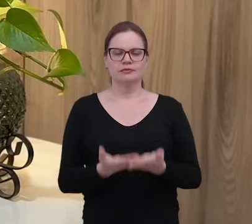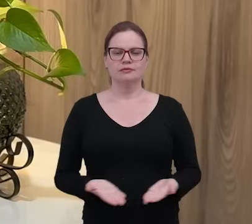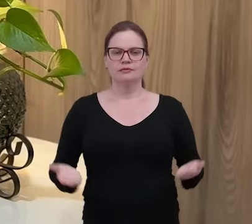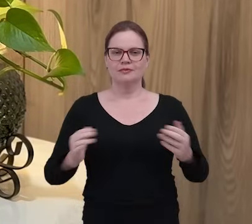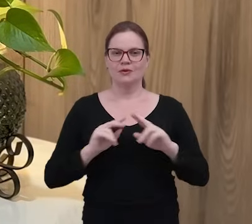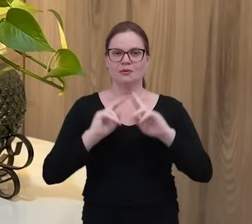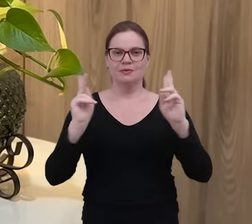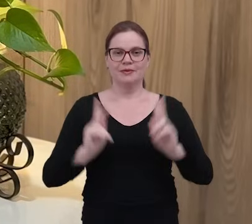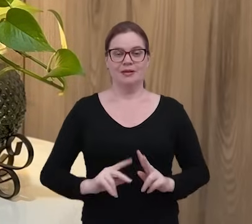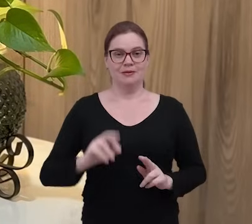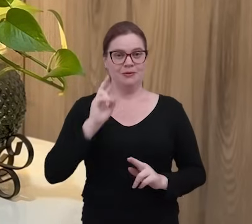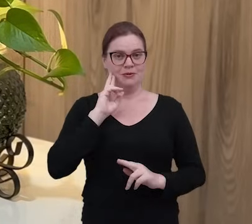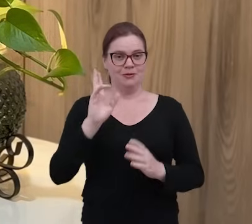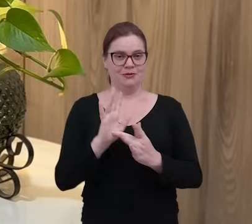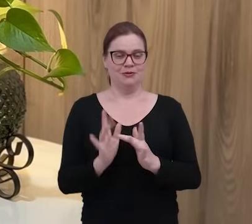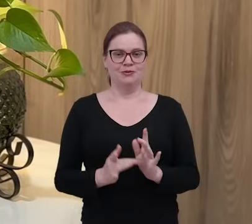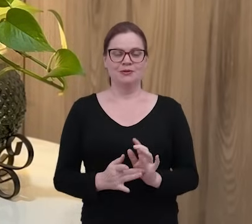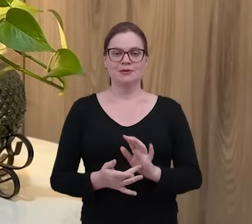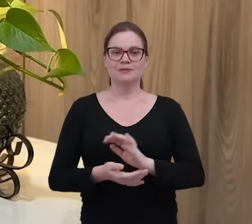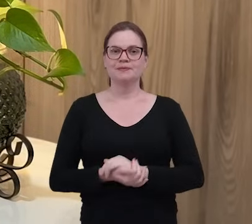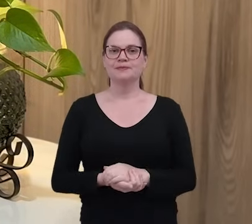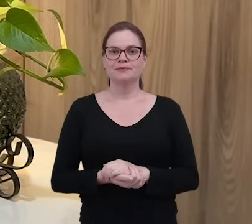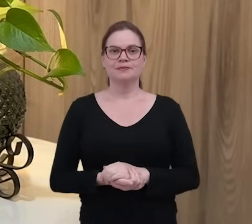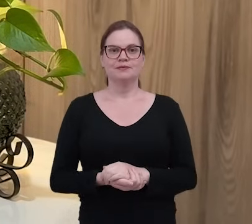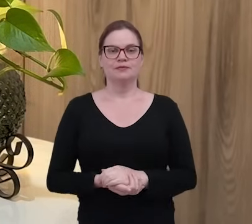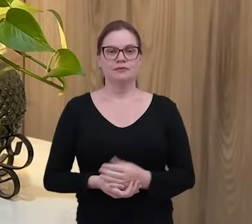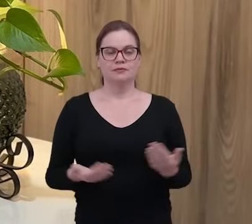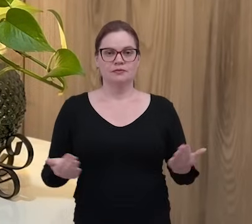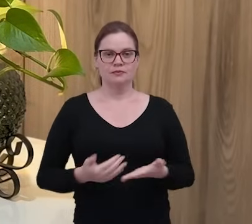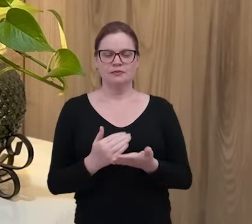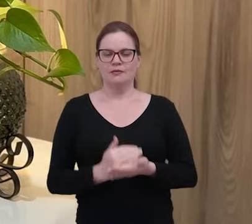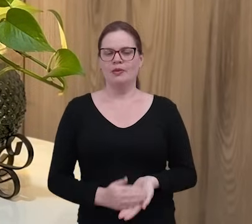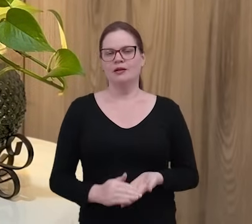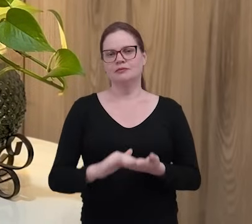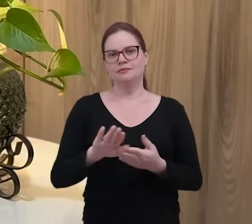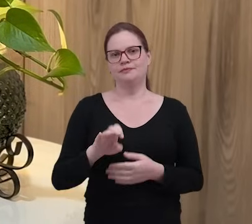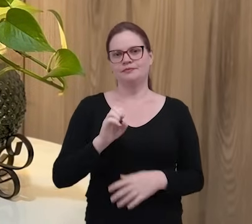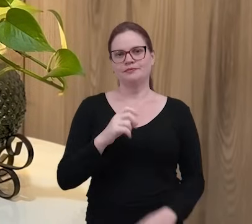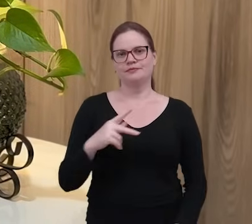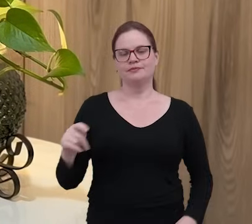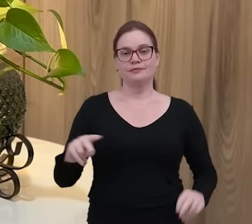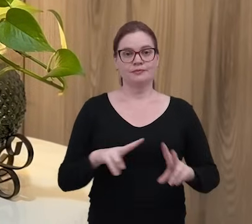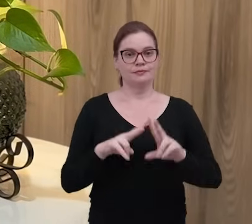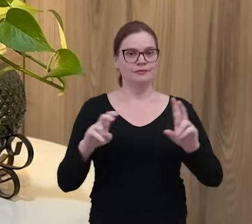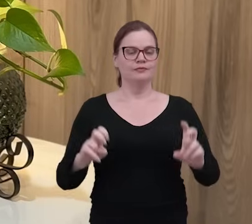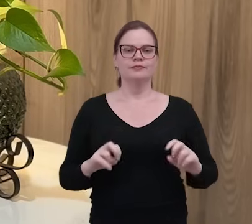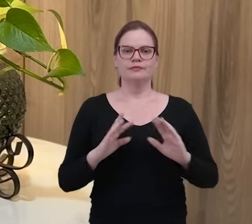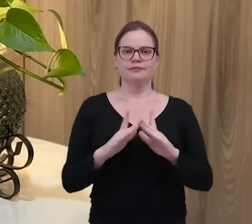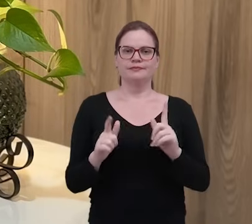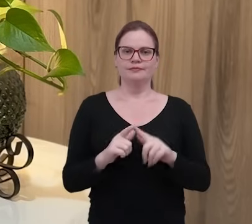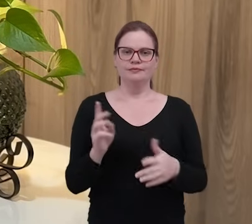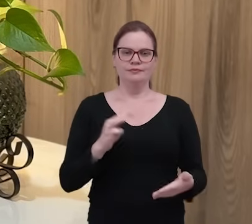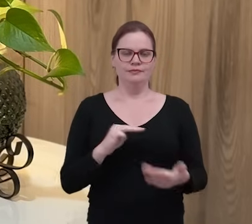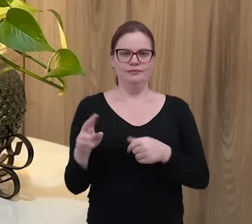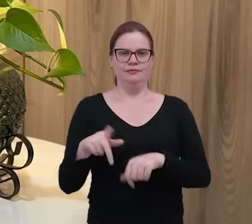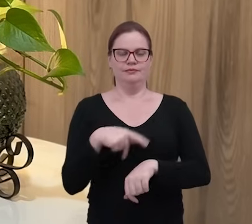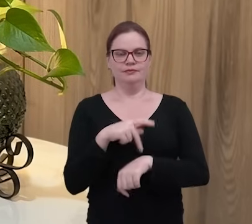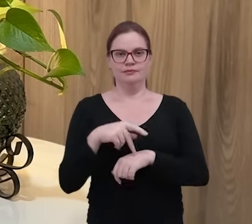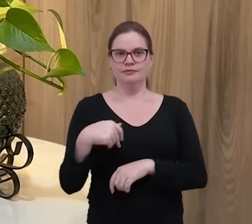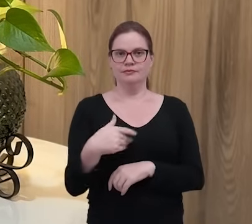saudamos a todos com a paz do Senhor Jesus. Estamos em mais um programa sobre a obra no